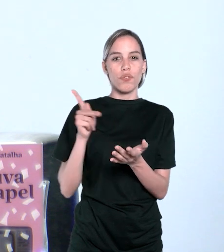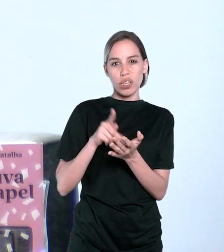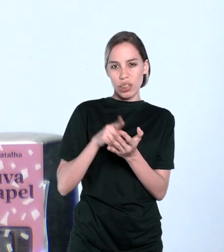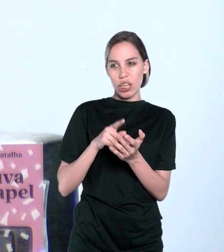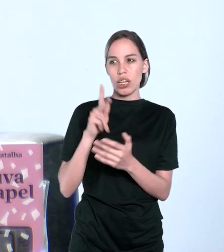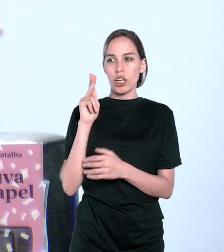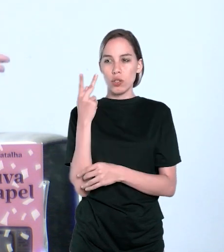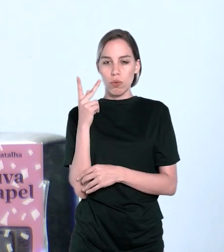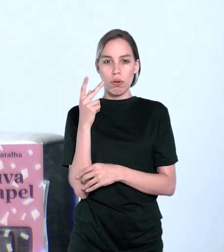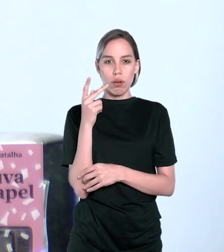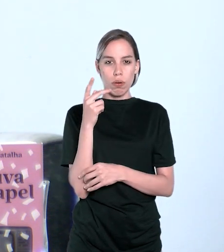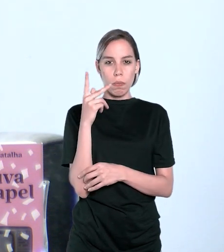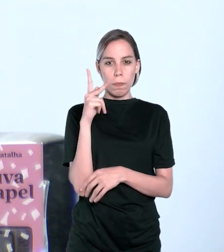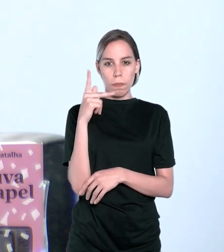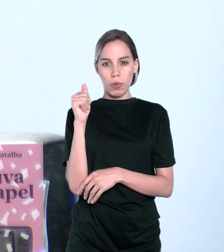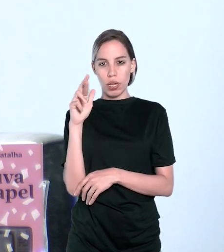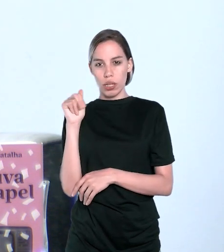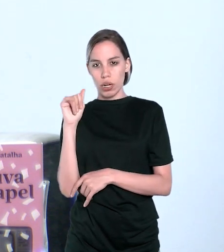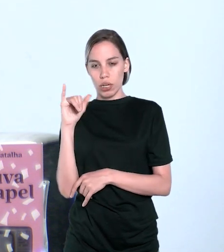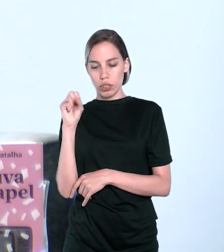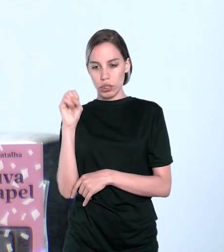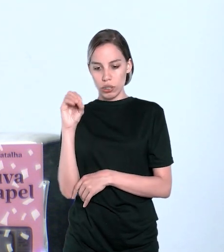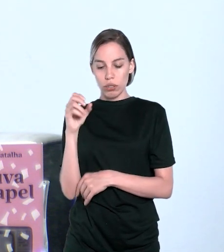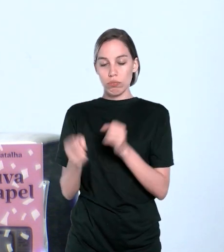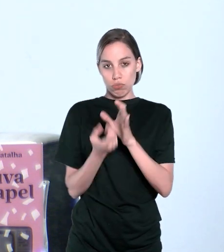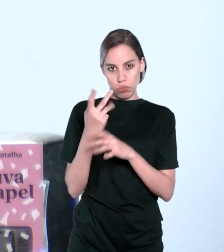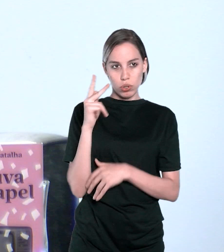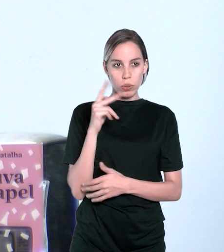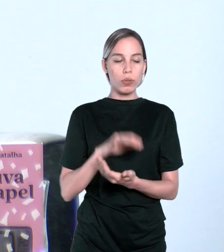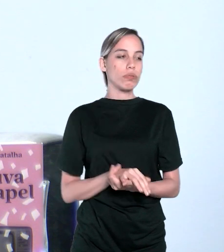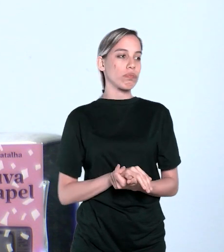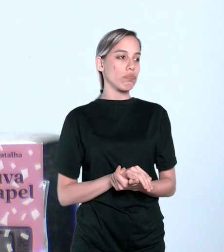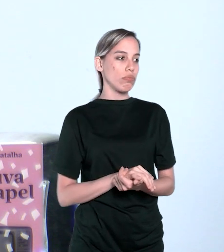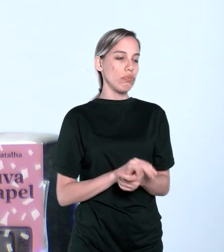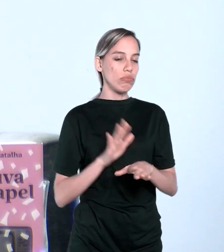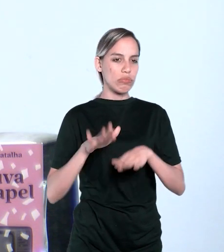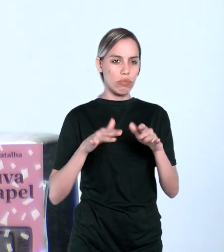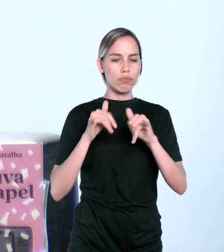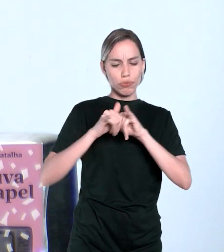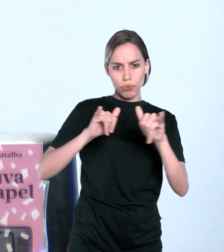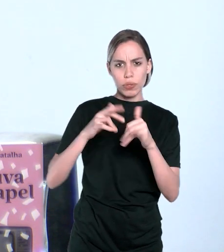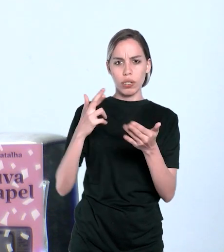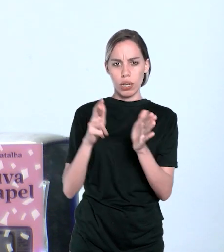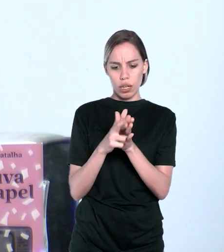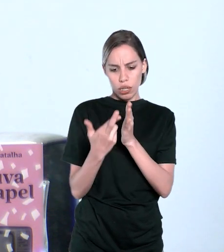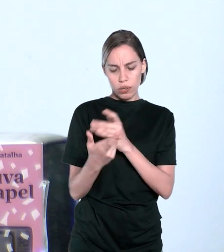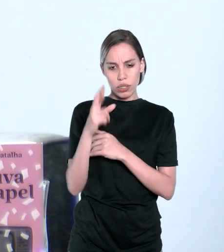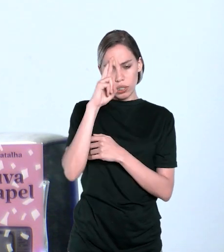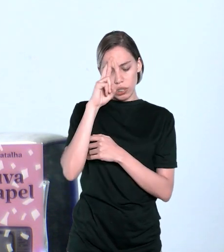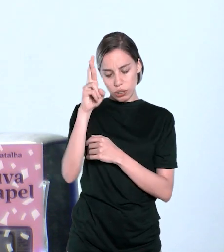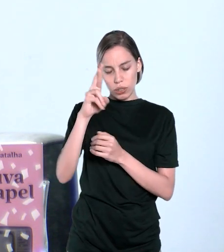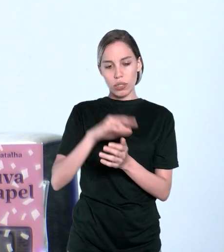do Milor, que na época era só uma história que eu acho que tinha saído talvez na revista Senhor, e eu refiz isso em livro. A